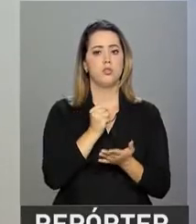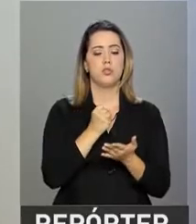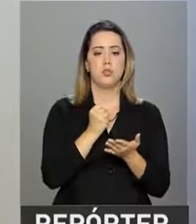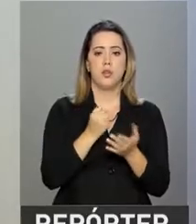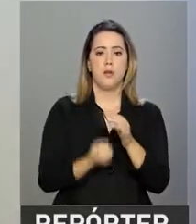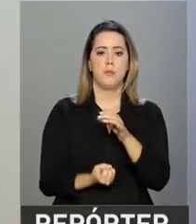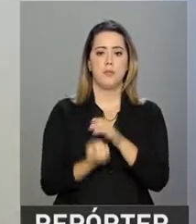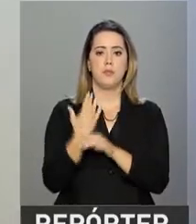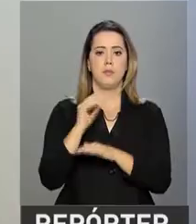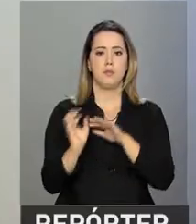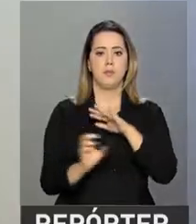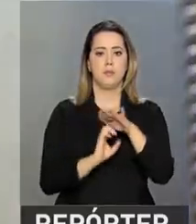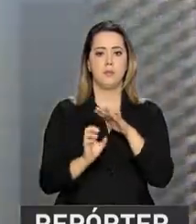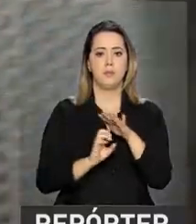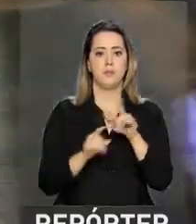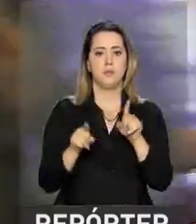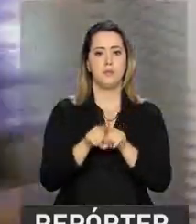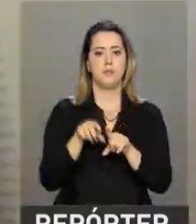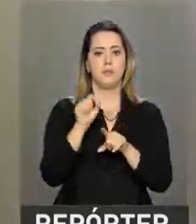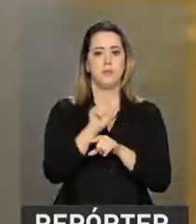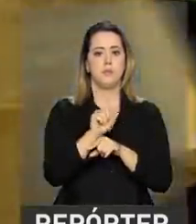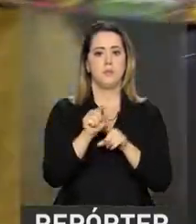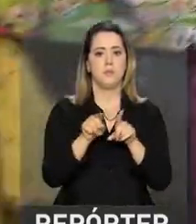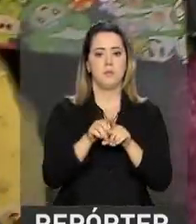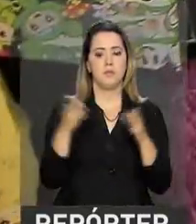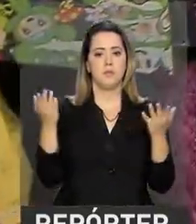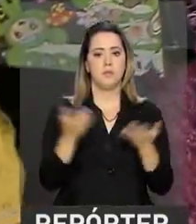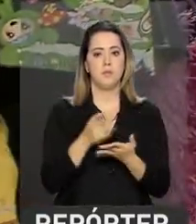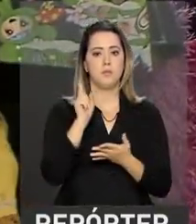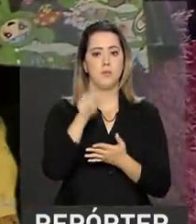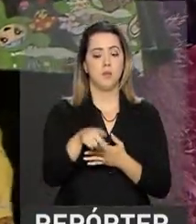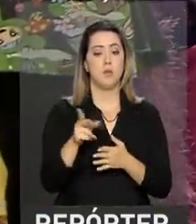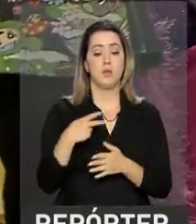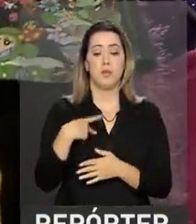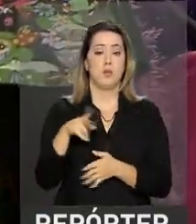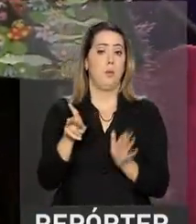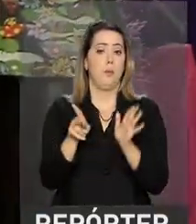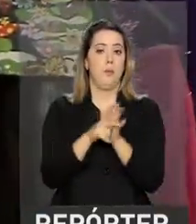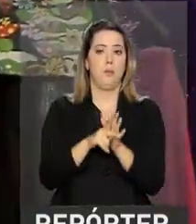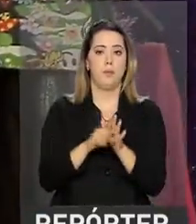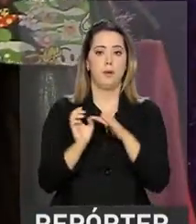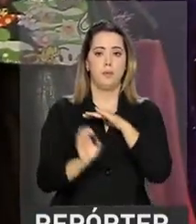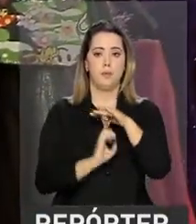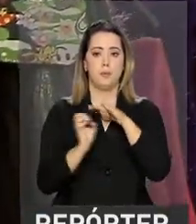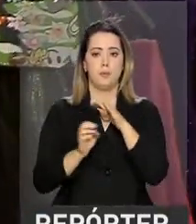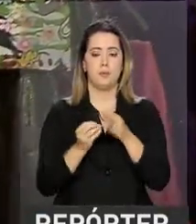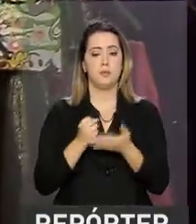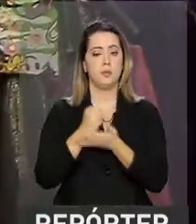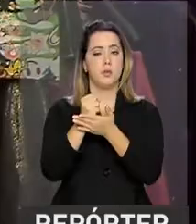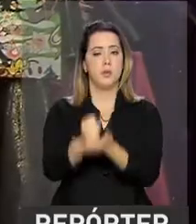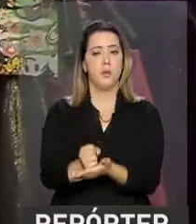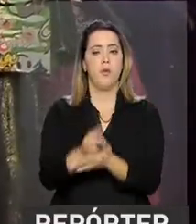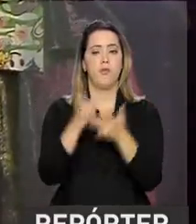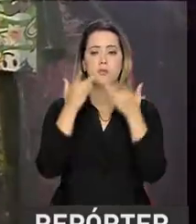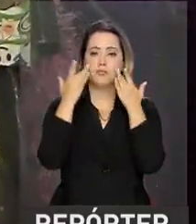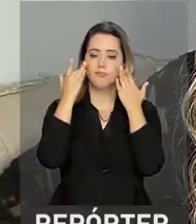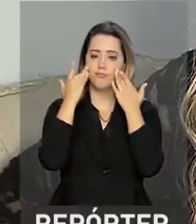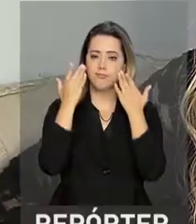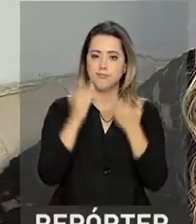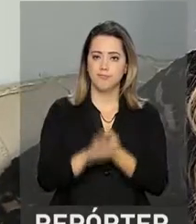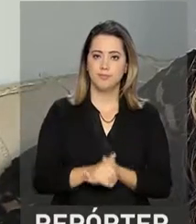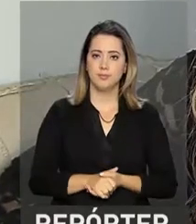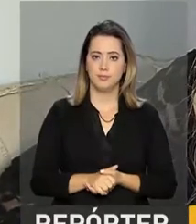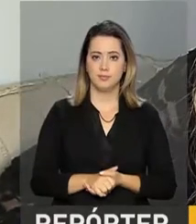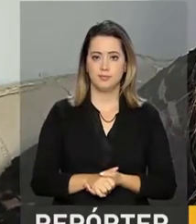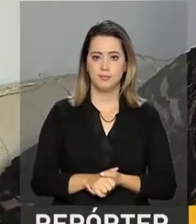programa do microempreendedor individual e agora é dona do próprio negócio que presta serviços artísticos eu